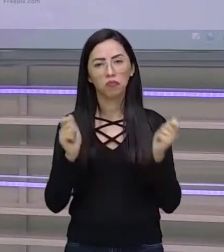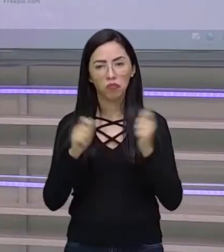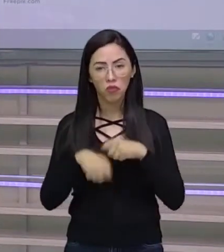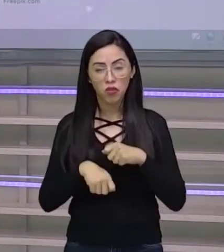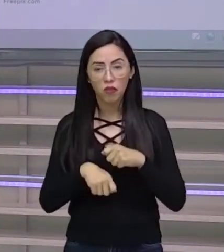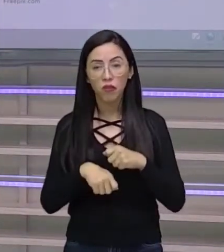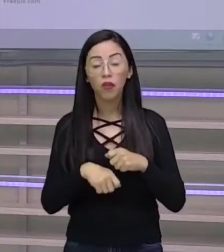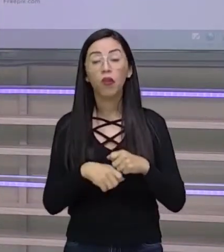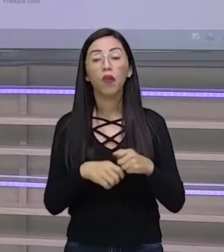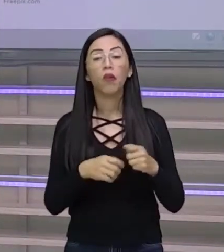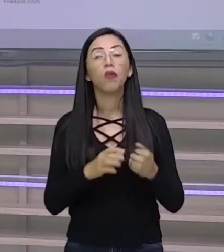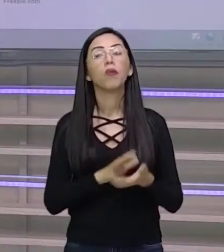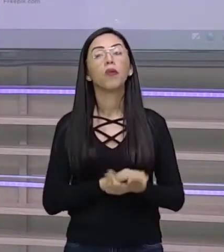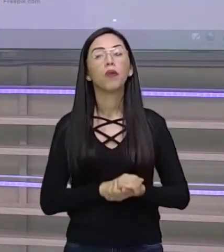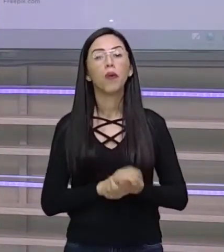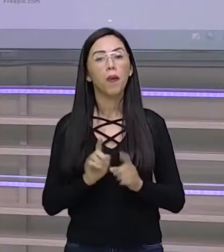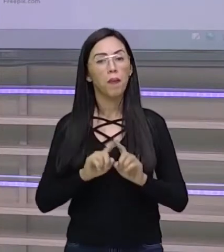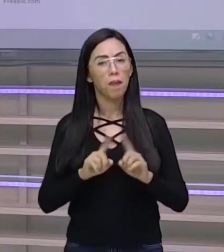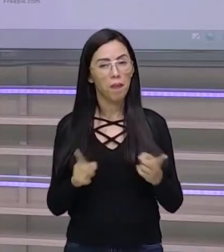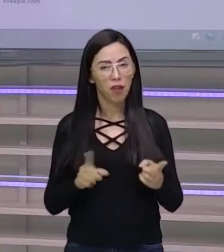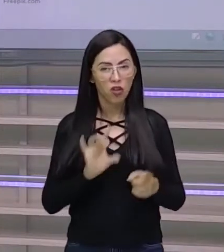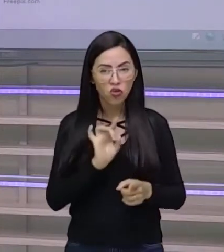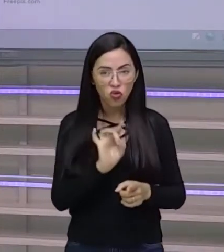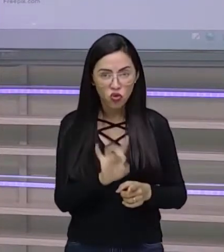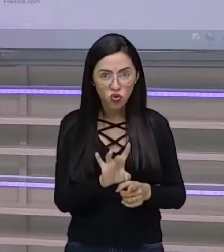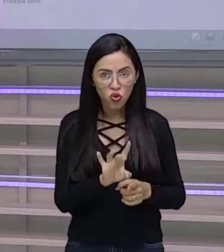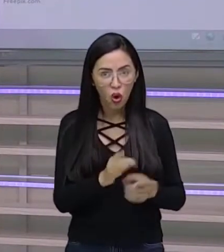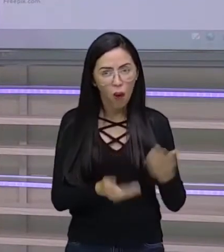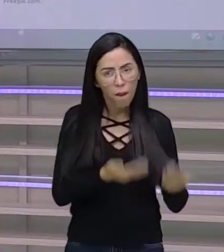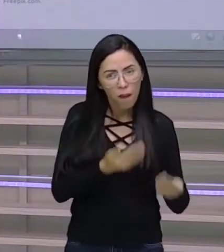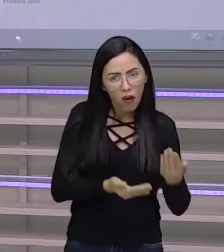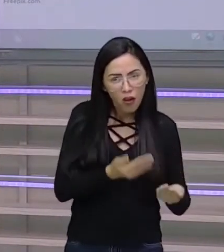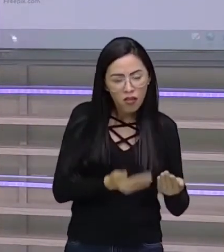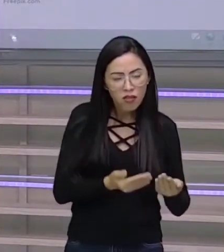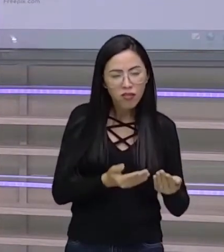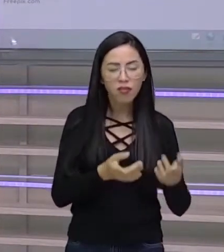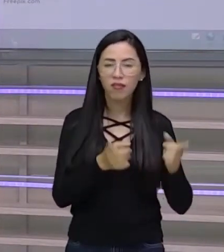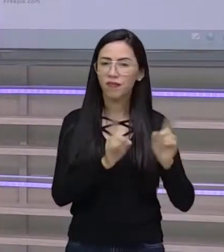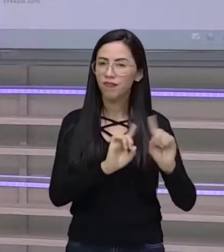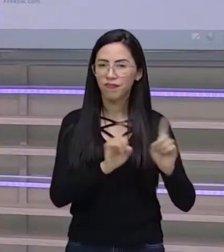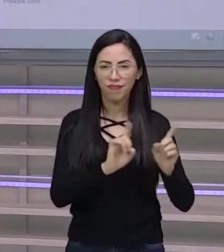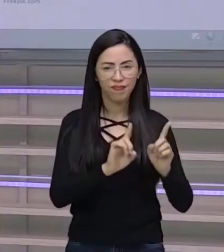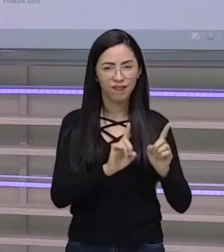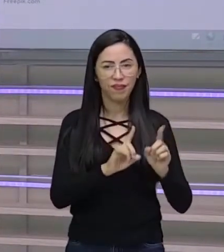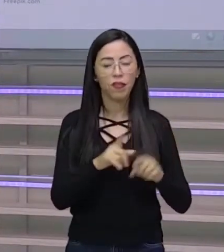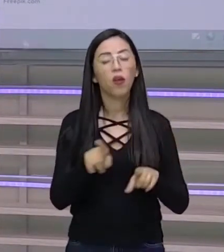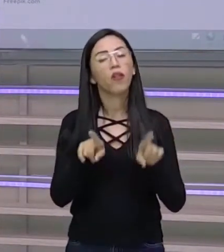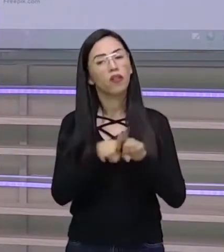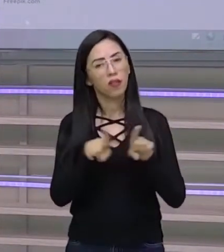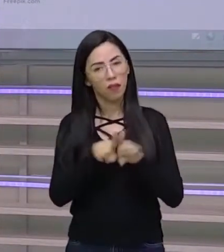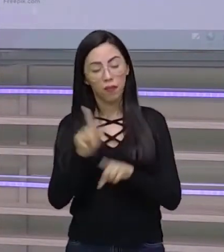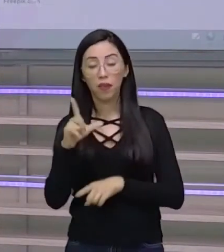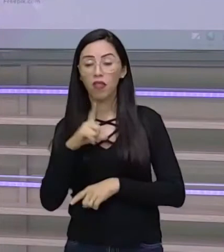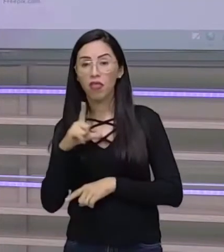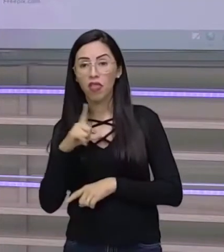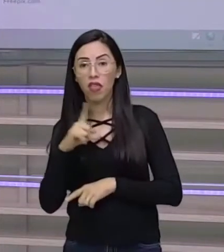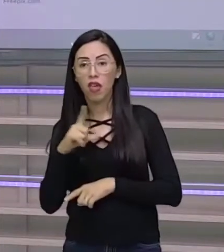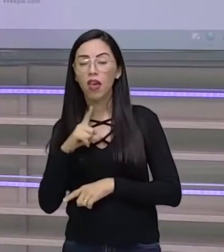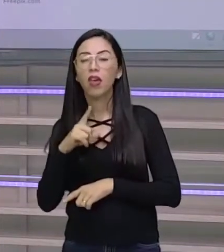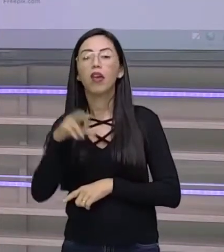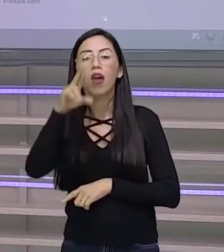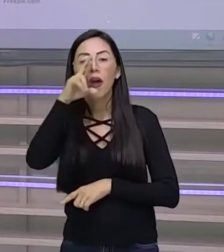isso que tem? Só tem a medida de massa? Não. Eu sei que vocês gostam de um refrigerante, né? Aí compro